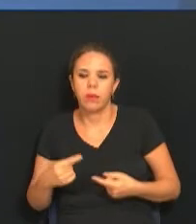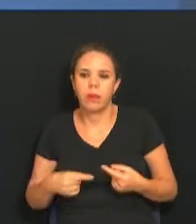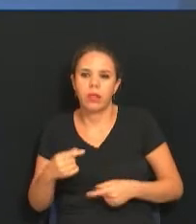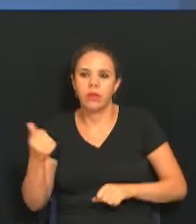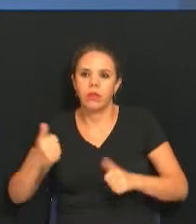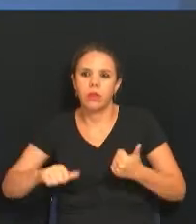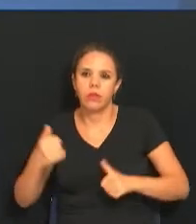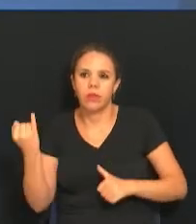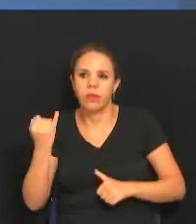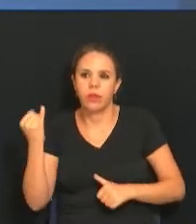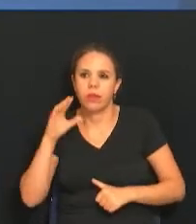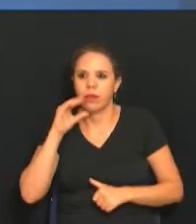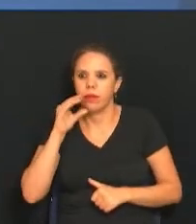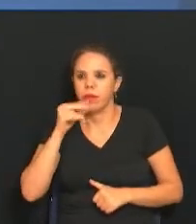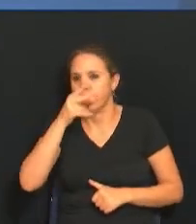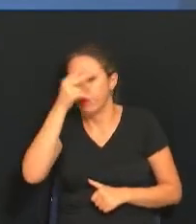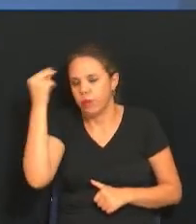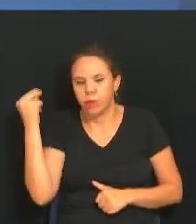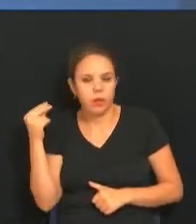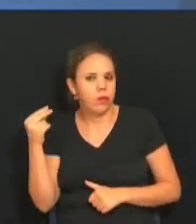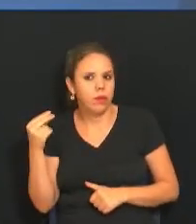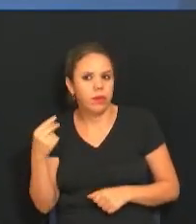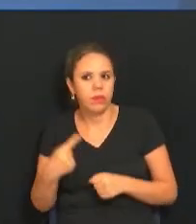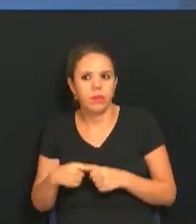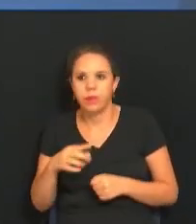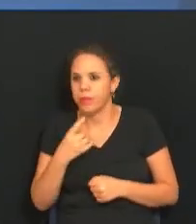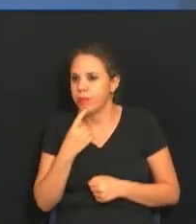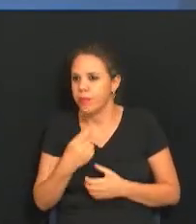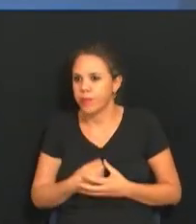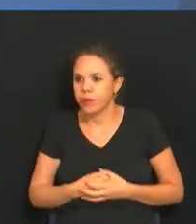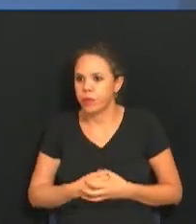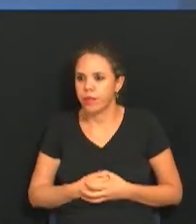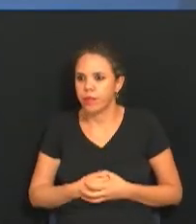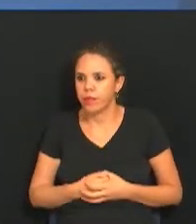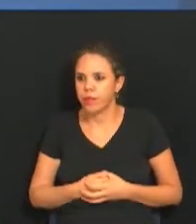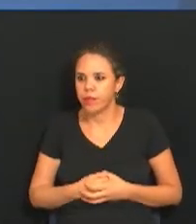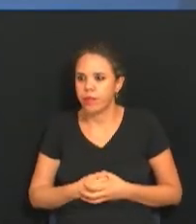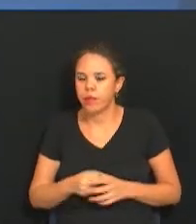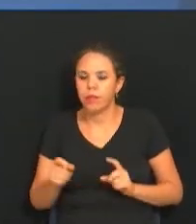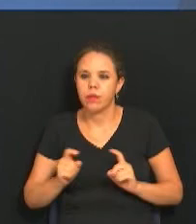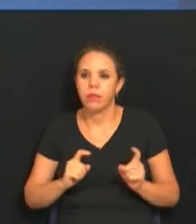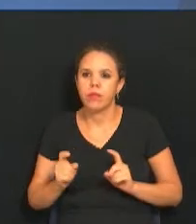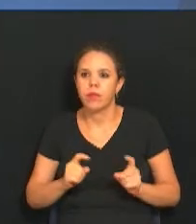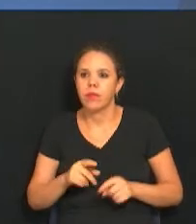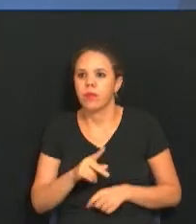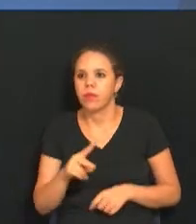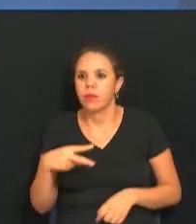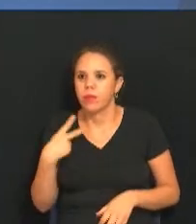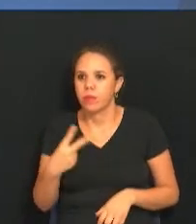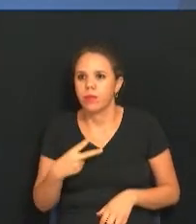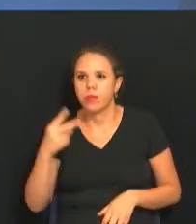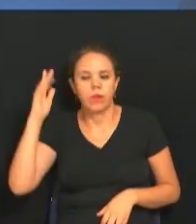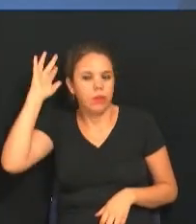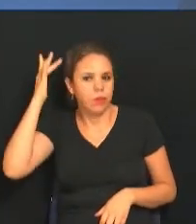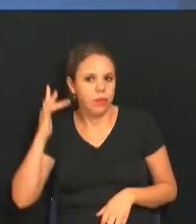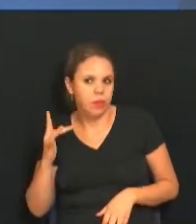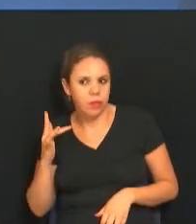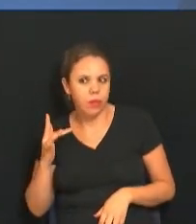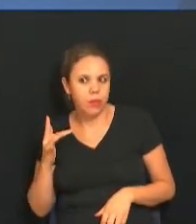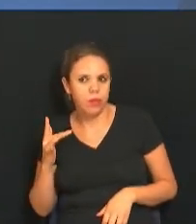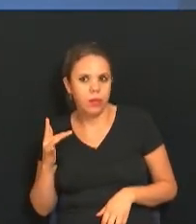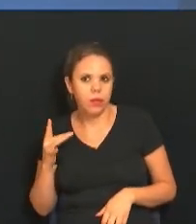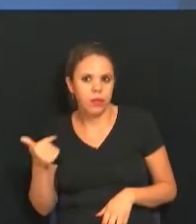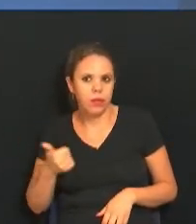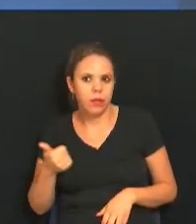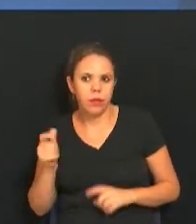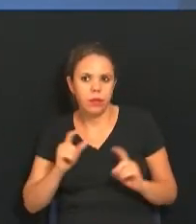do funcionalismo público para o município de Campinas. Essa reunião será presidida pela vereadora Guida Calisto. Essa é a primeira